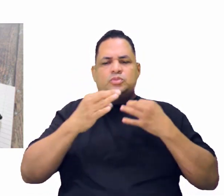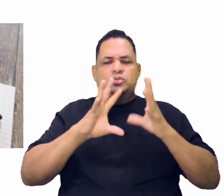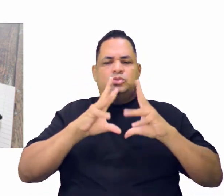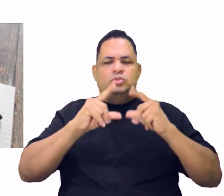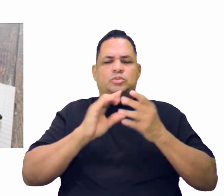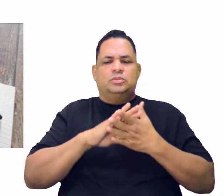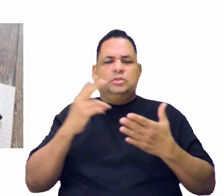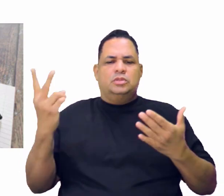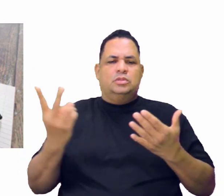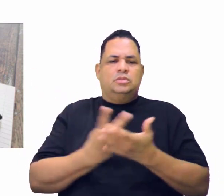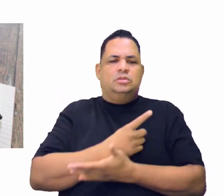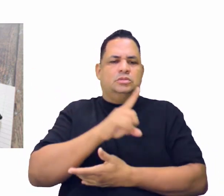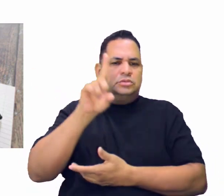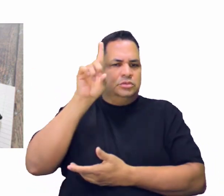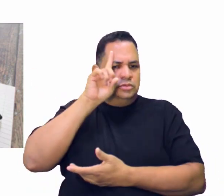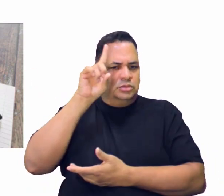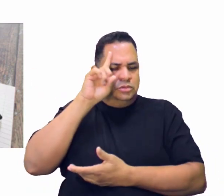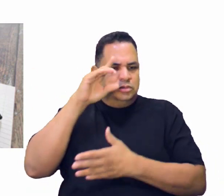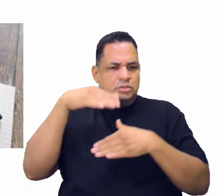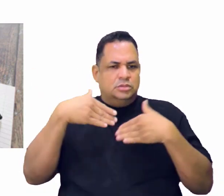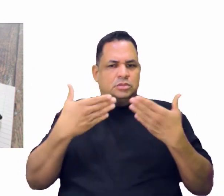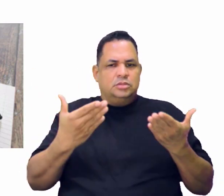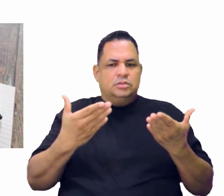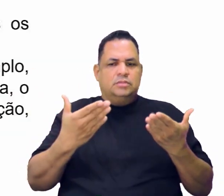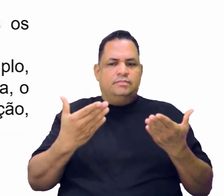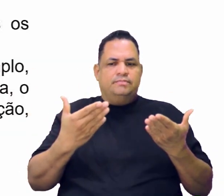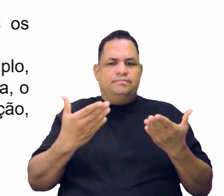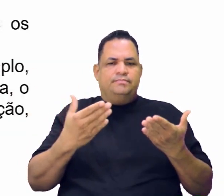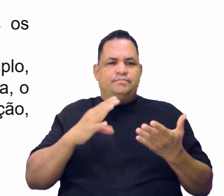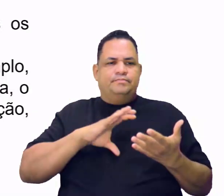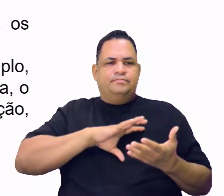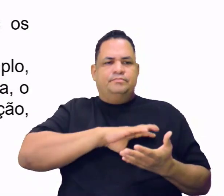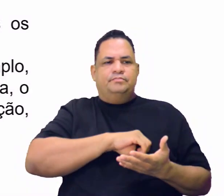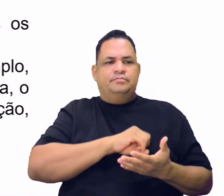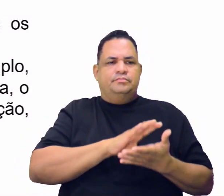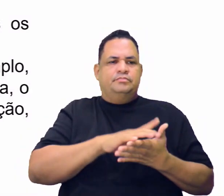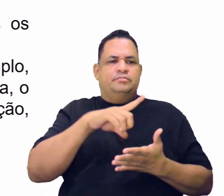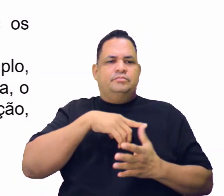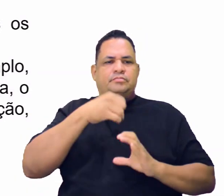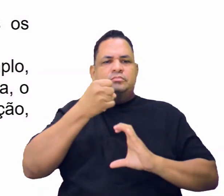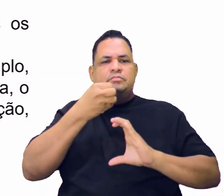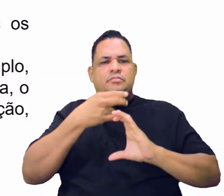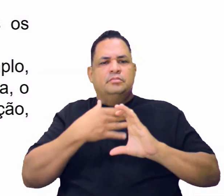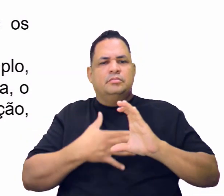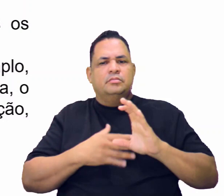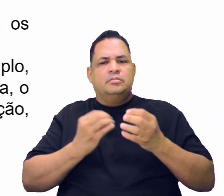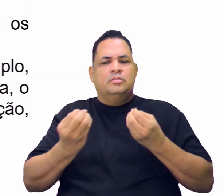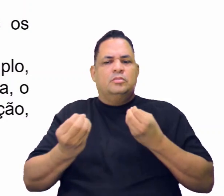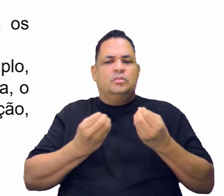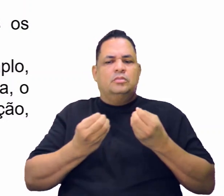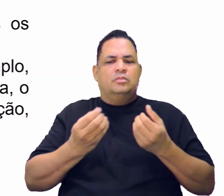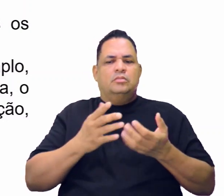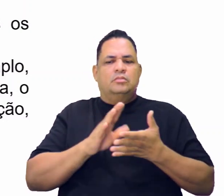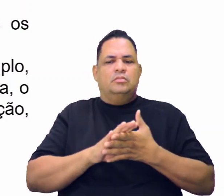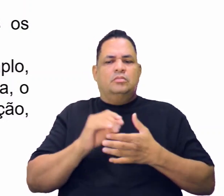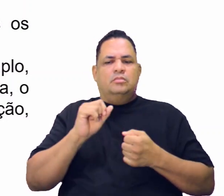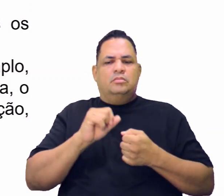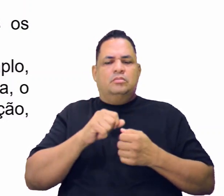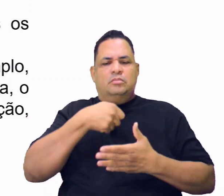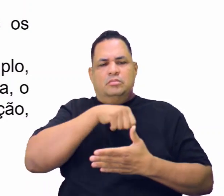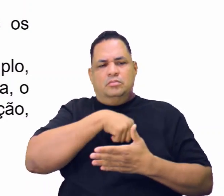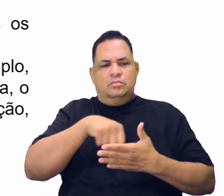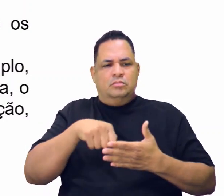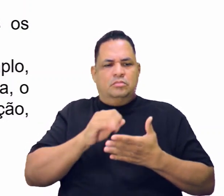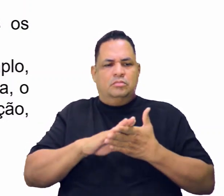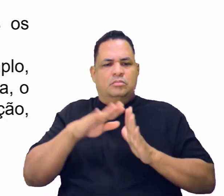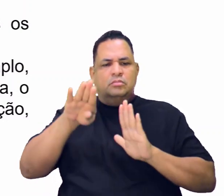que acontece no seu dia a dia. Aqui, amadinho, tem as características de como que você vai produzir